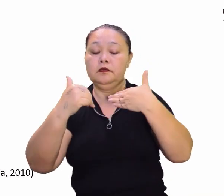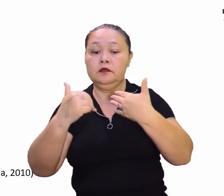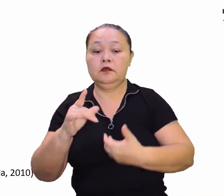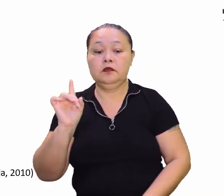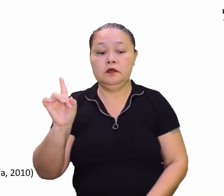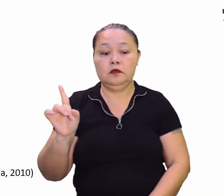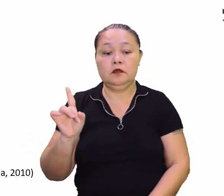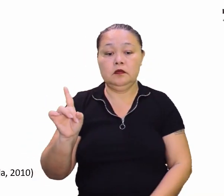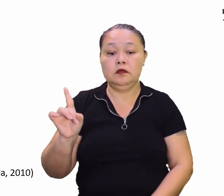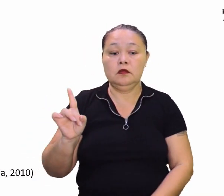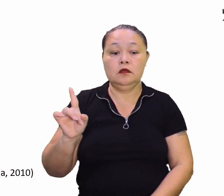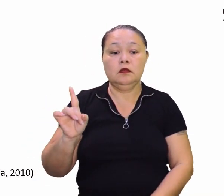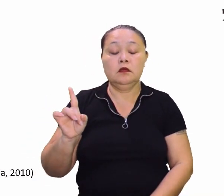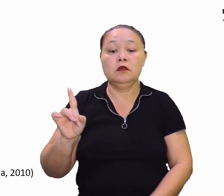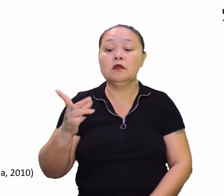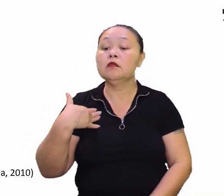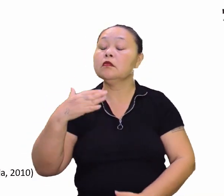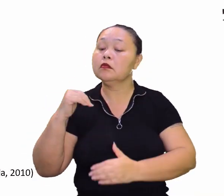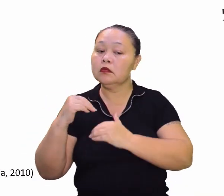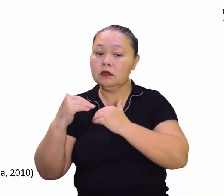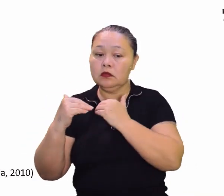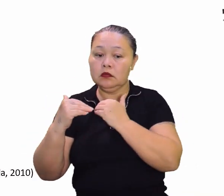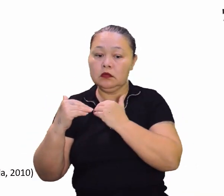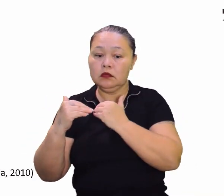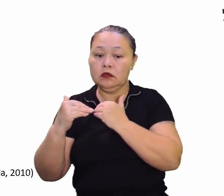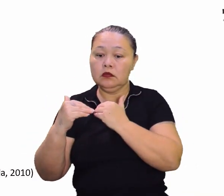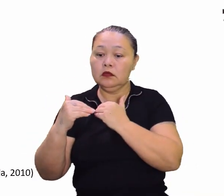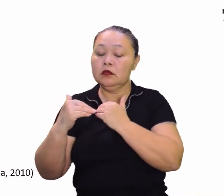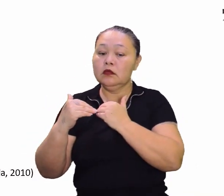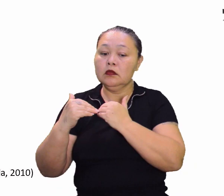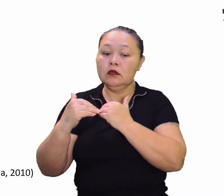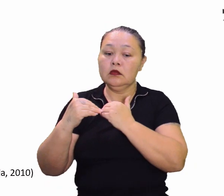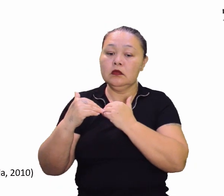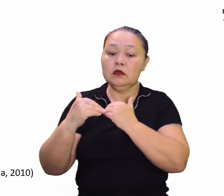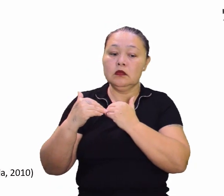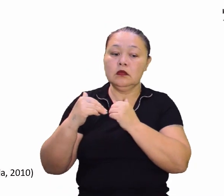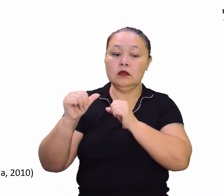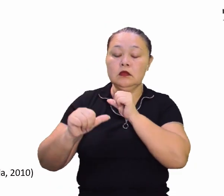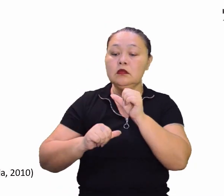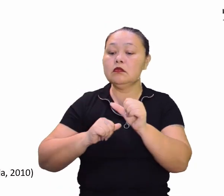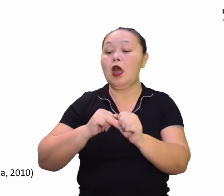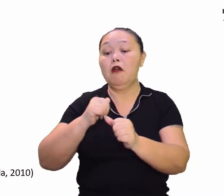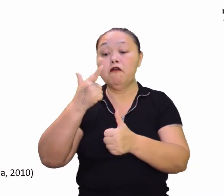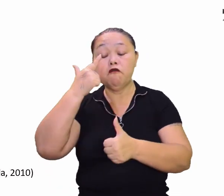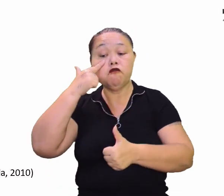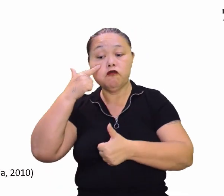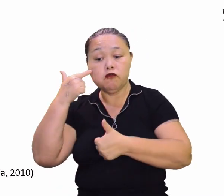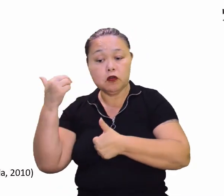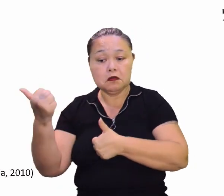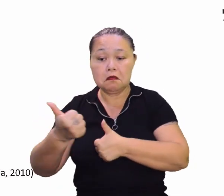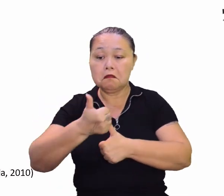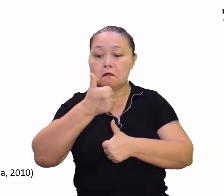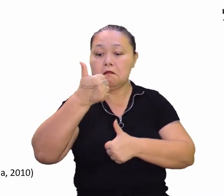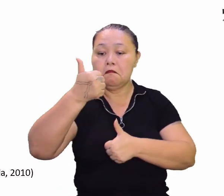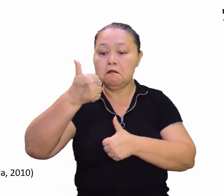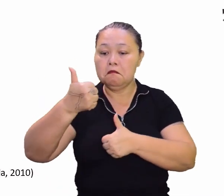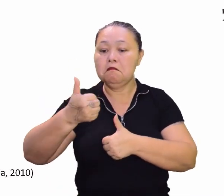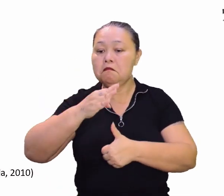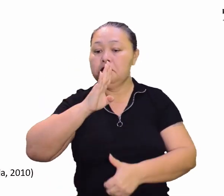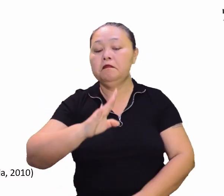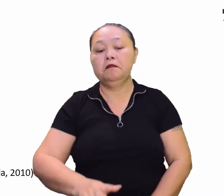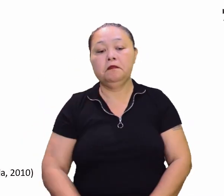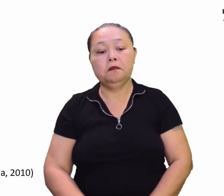E você acabou de falar em educação, e lá ela se tornou prioritária. Exato. Beleza? Muito